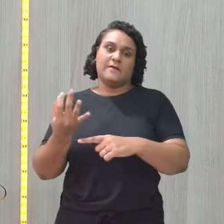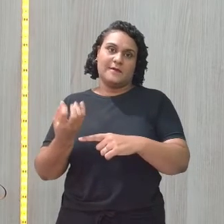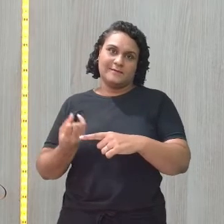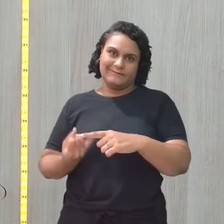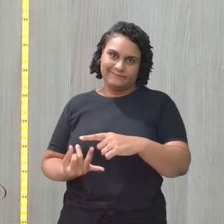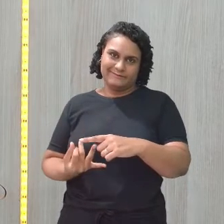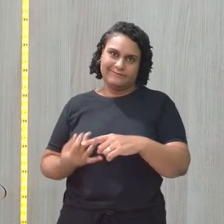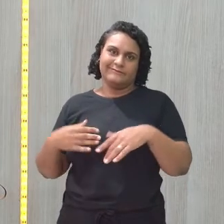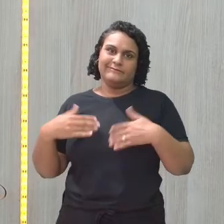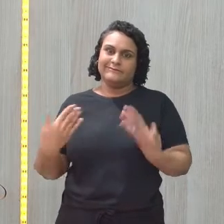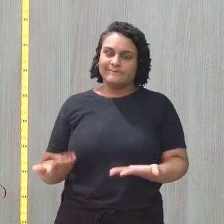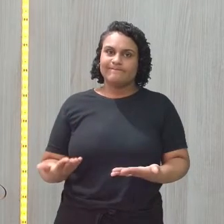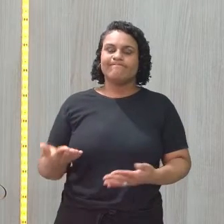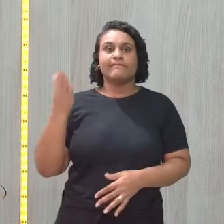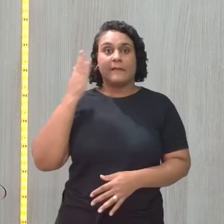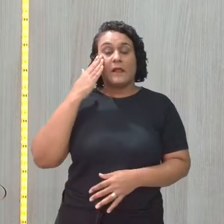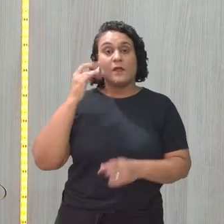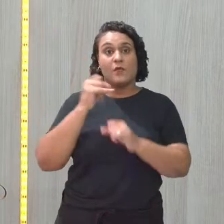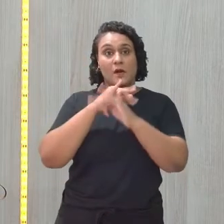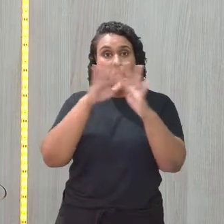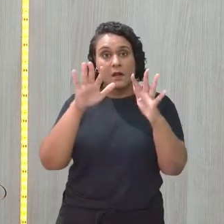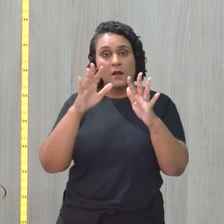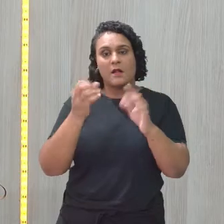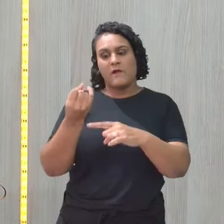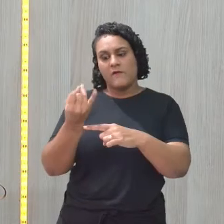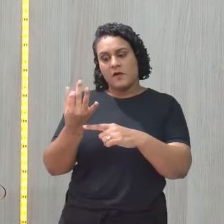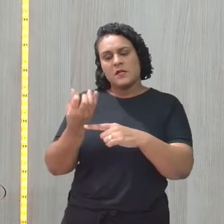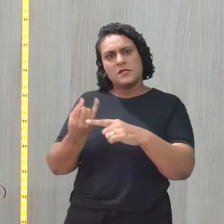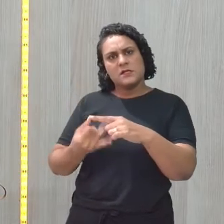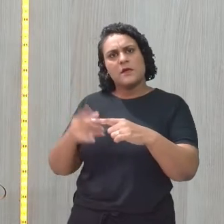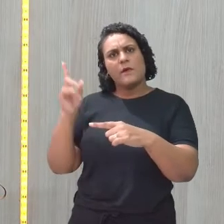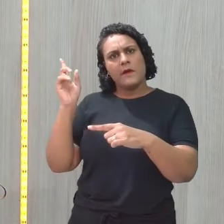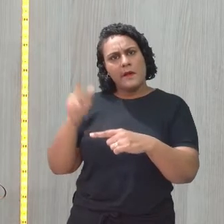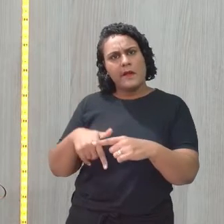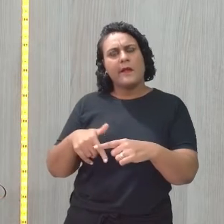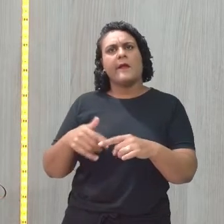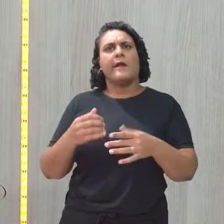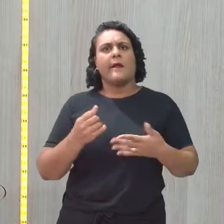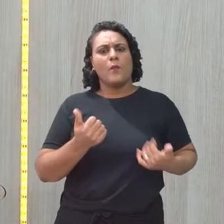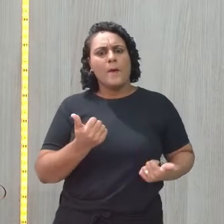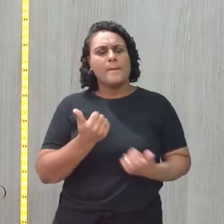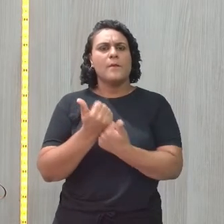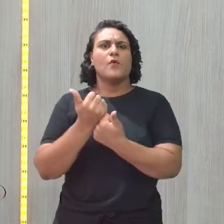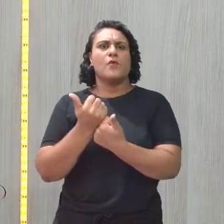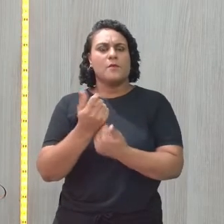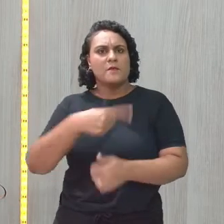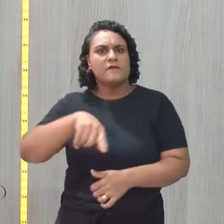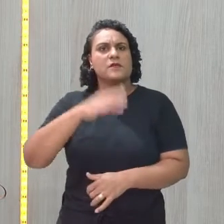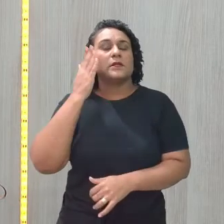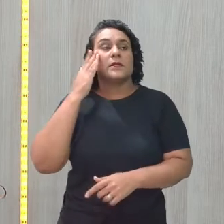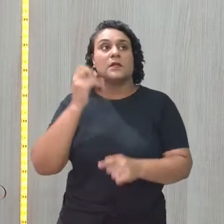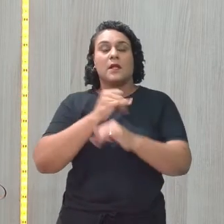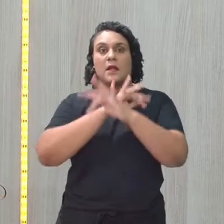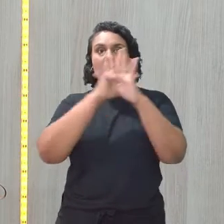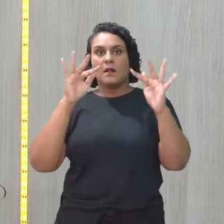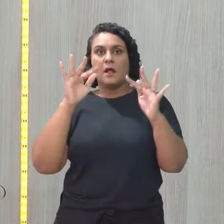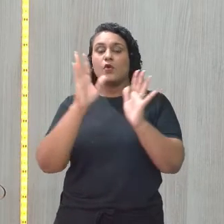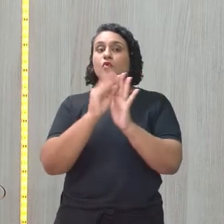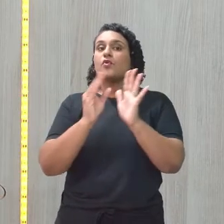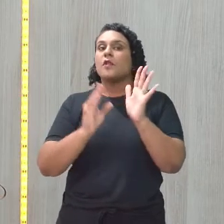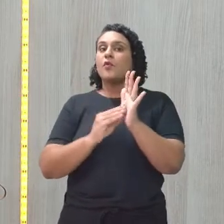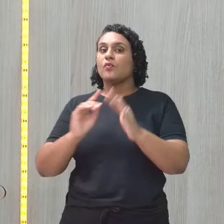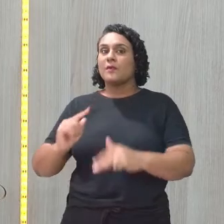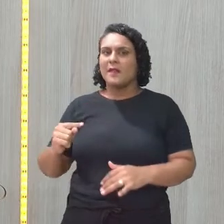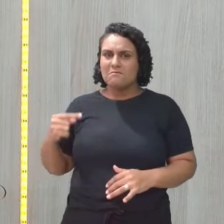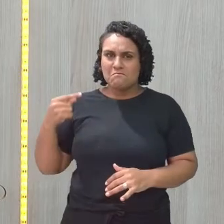colocou. Então, compreende isso, que a fração é como se fosse um degrau que te ajuda a compreender coisas que vão vir mais na frente,